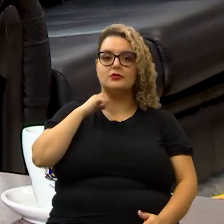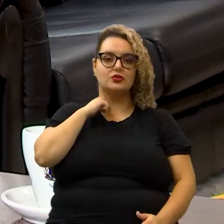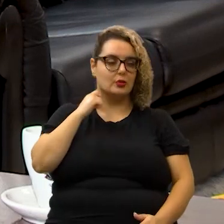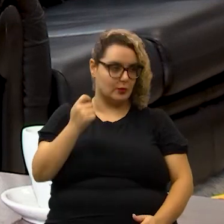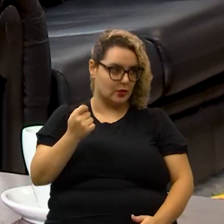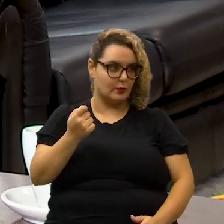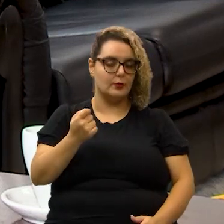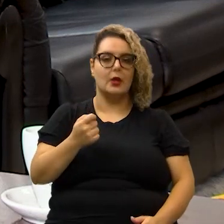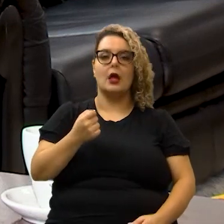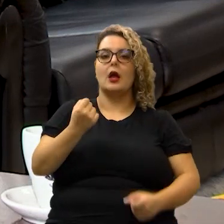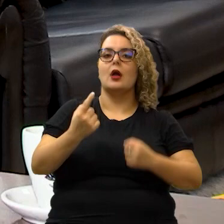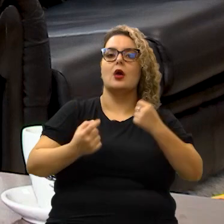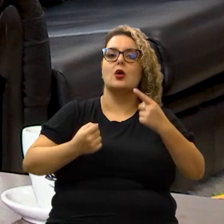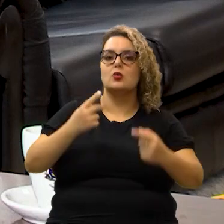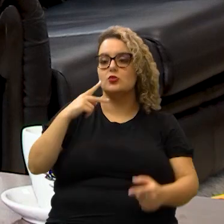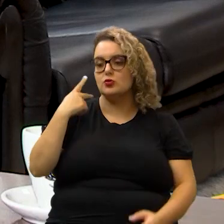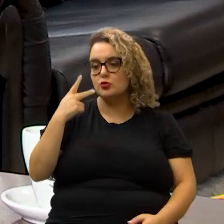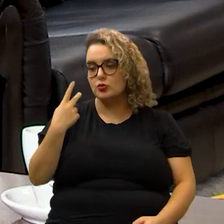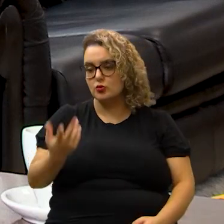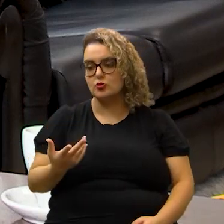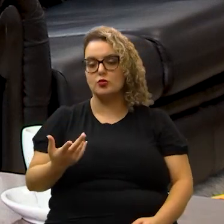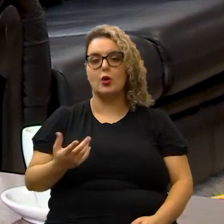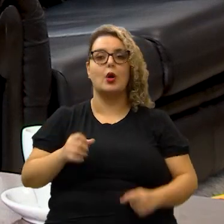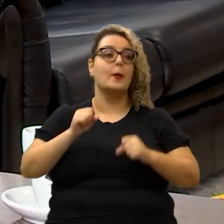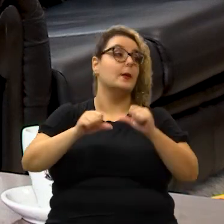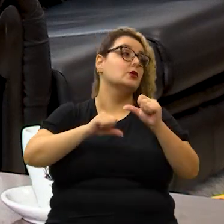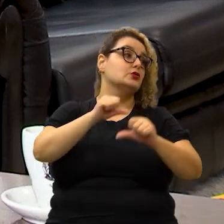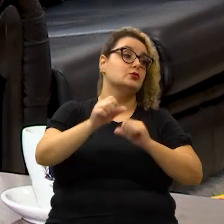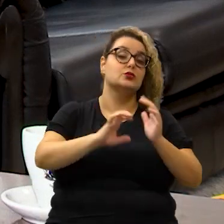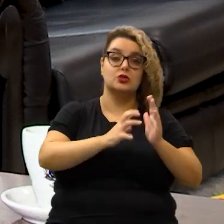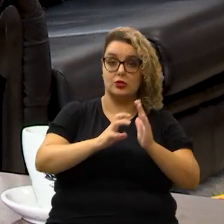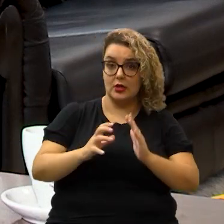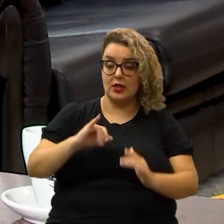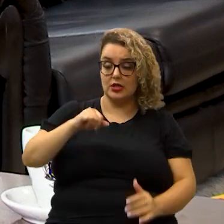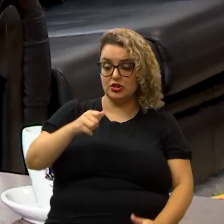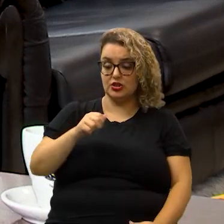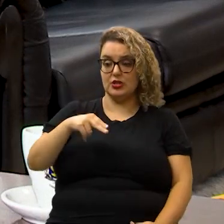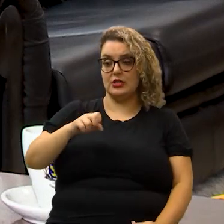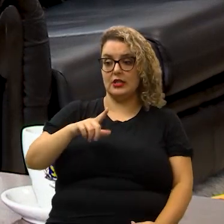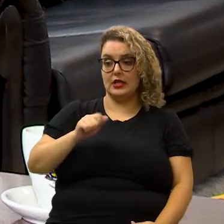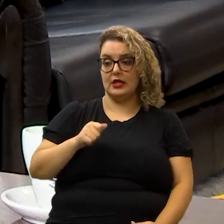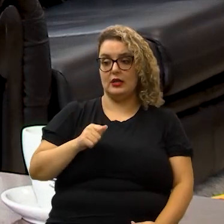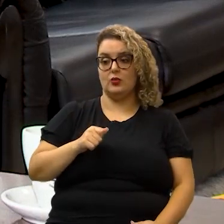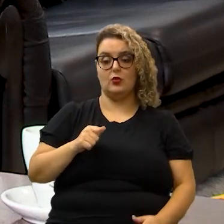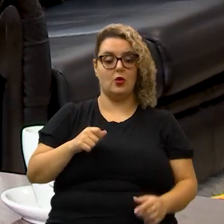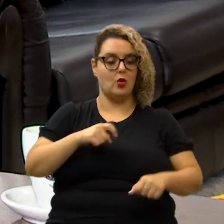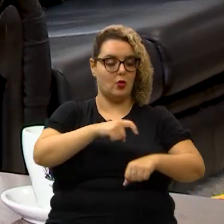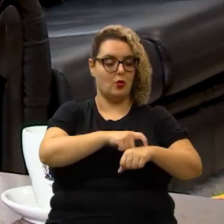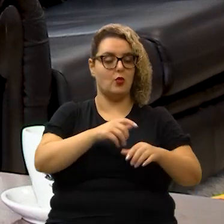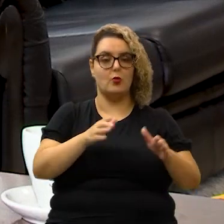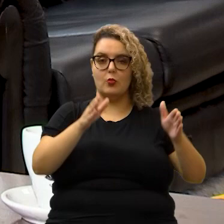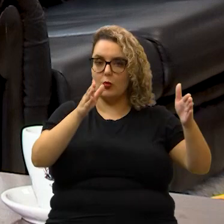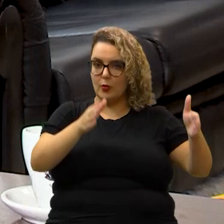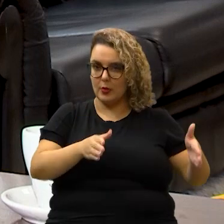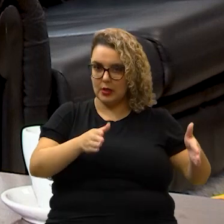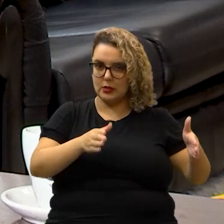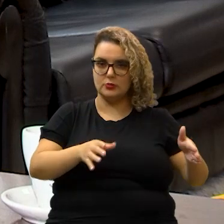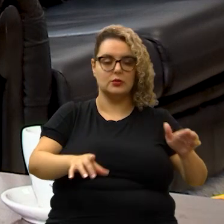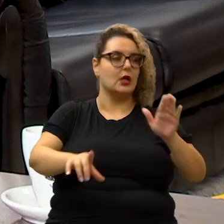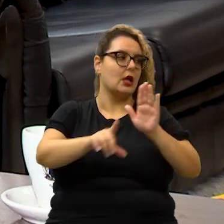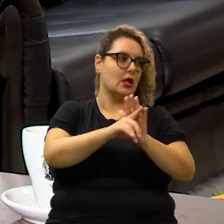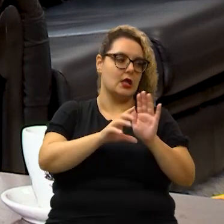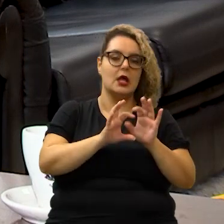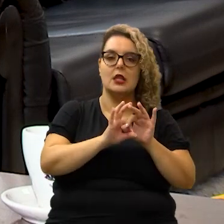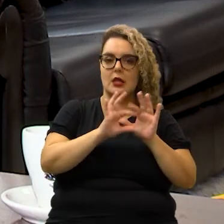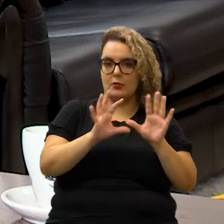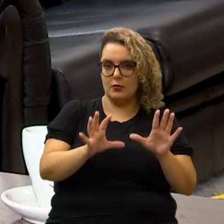os vereadores podem mudar de partido. A janela, assim, é um período que a legislação permite para